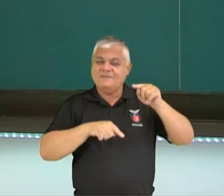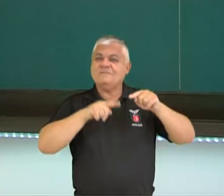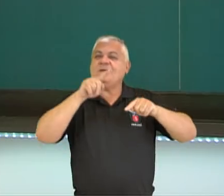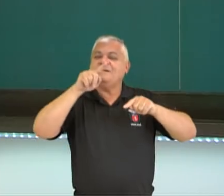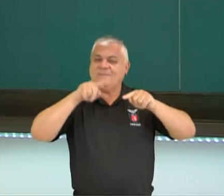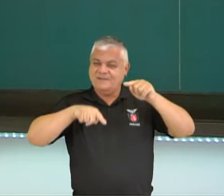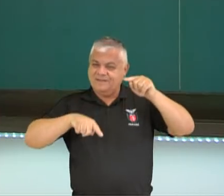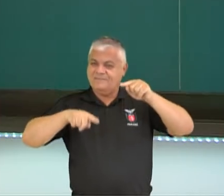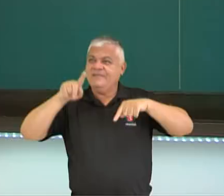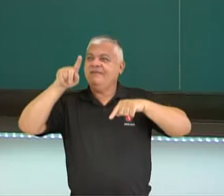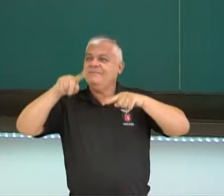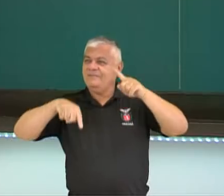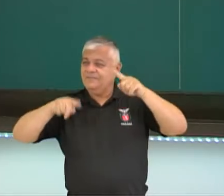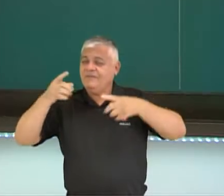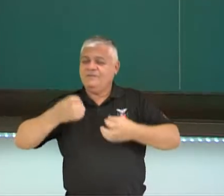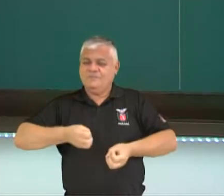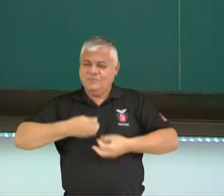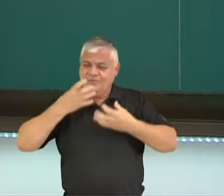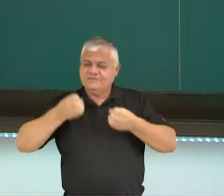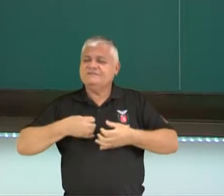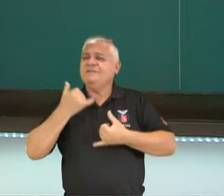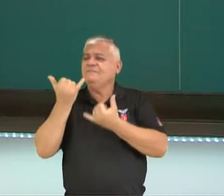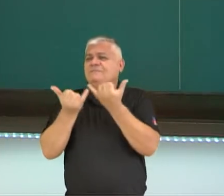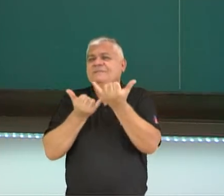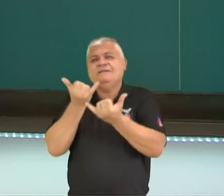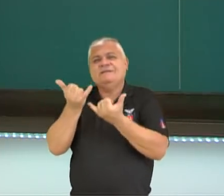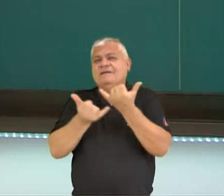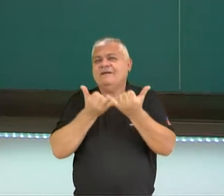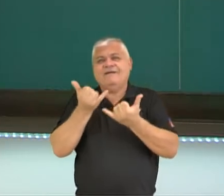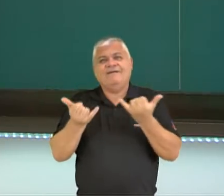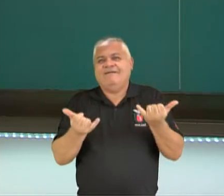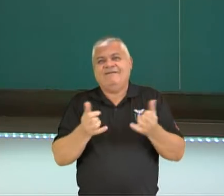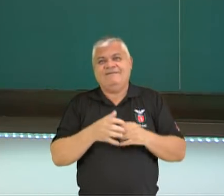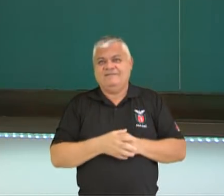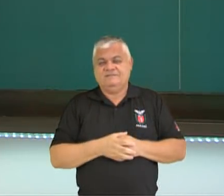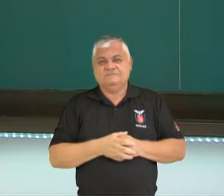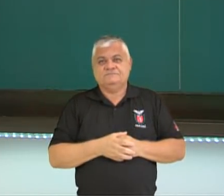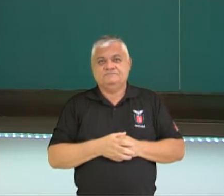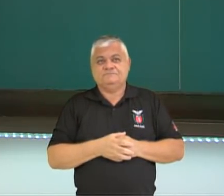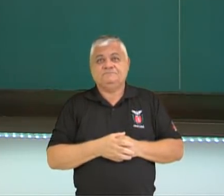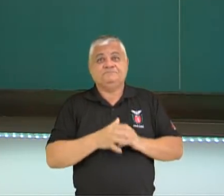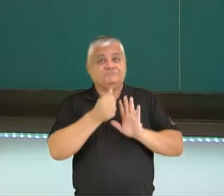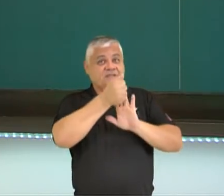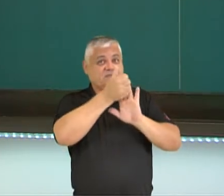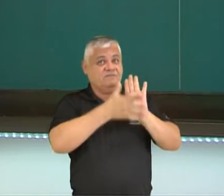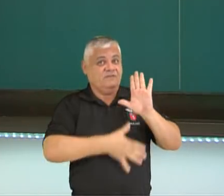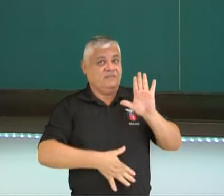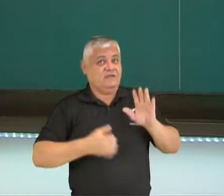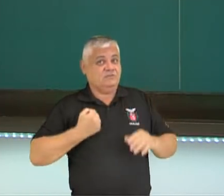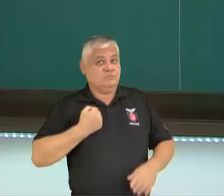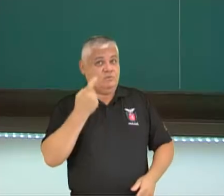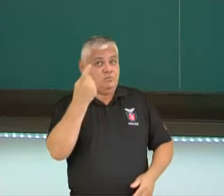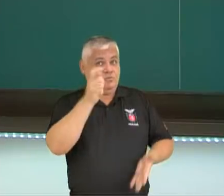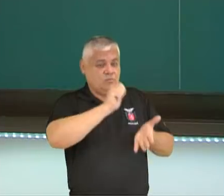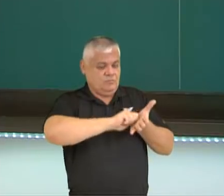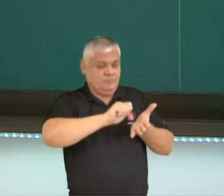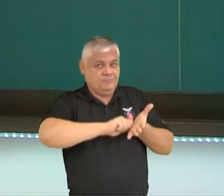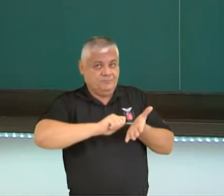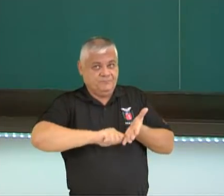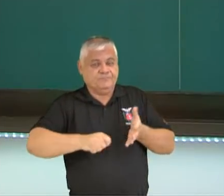Você viu que delícia que é poesia pois em uma brincadeira na verdade né atividade um para você anota no seu